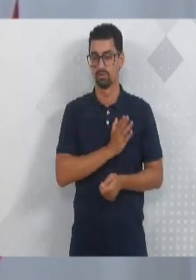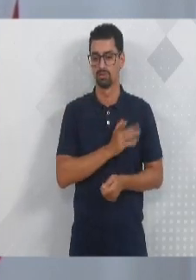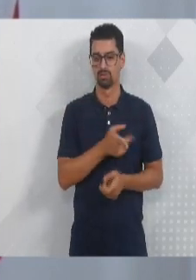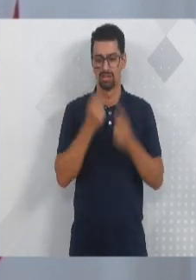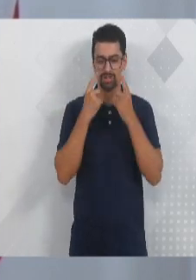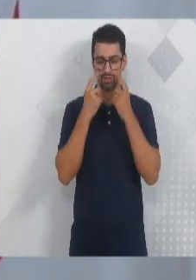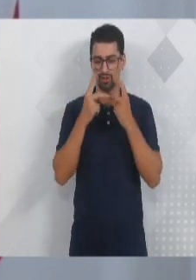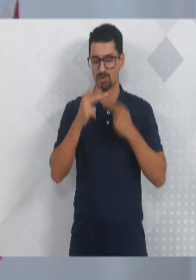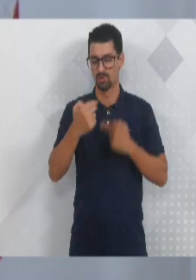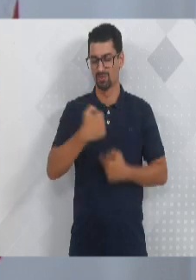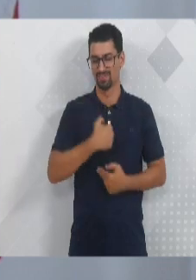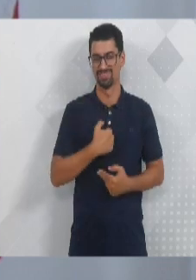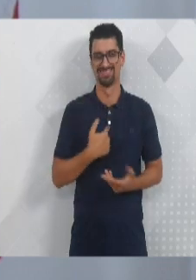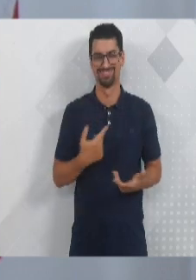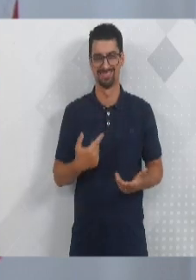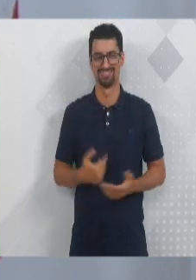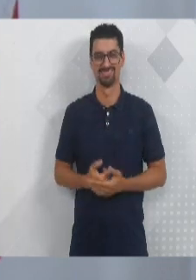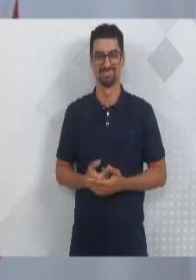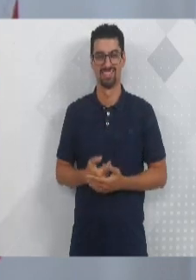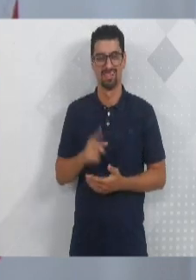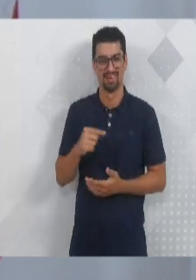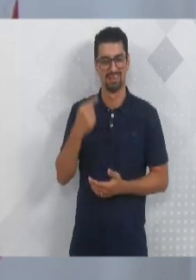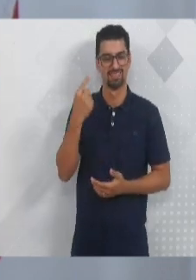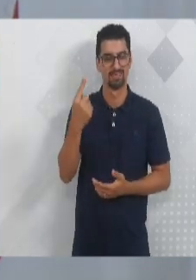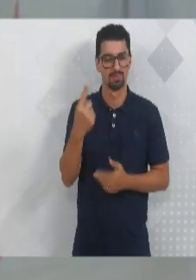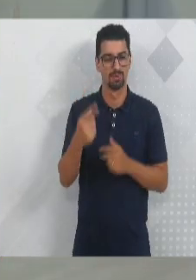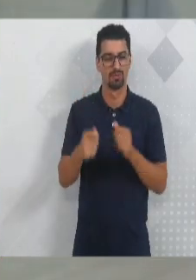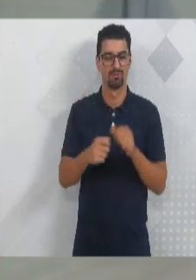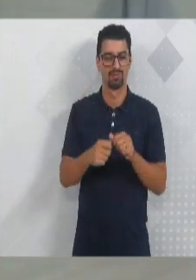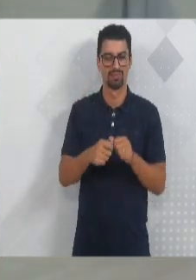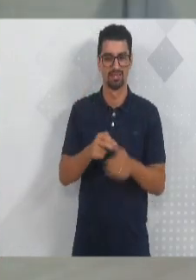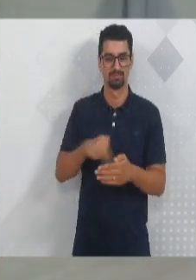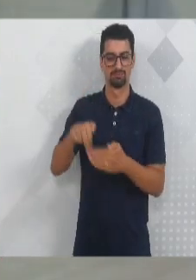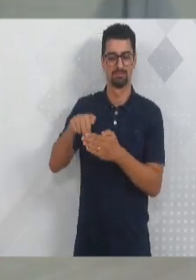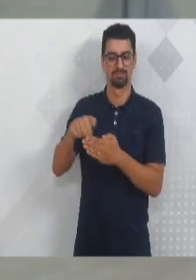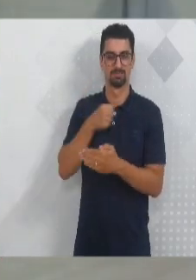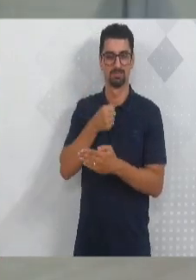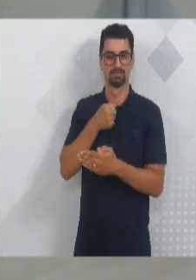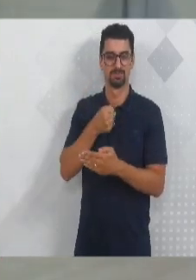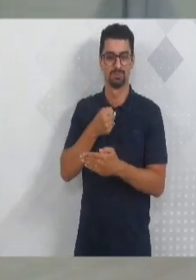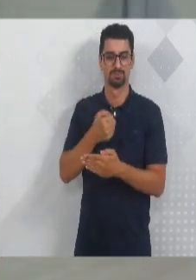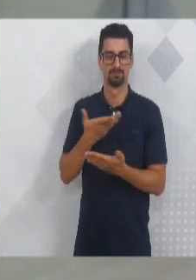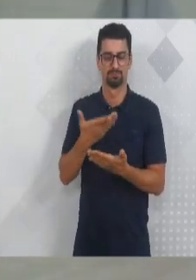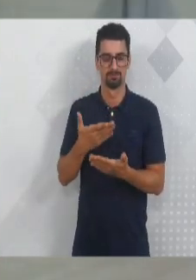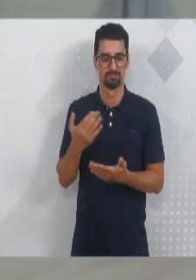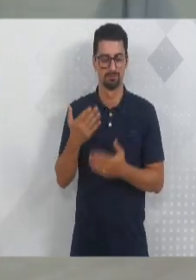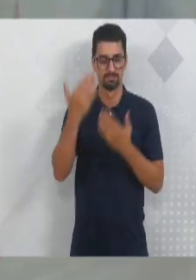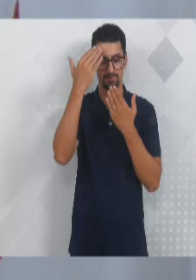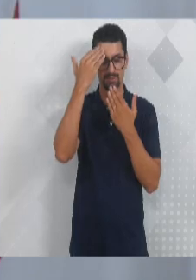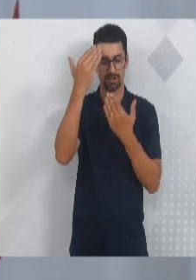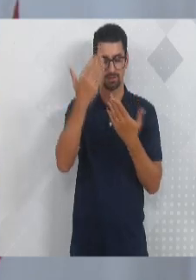chorão que nem eu também para depois fazer o seu discurso valoroso